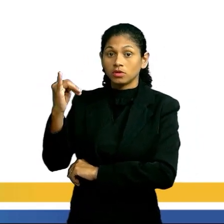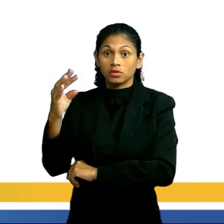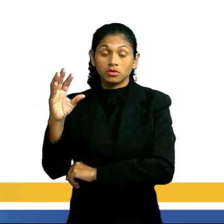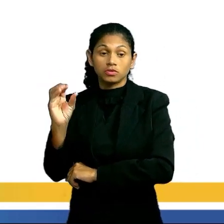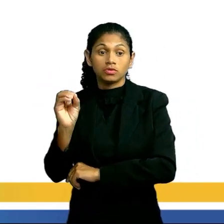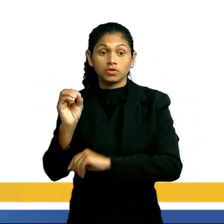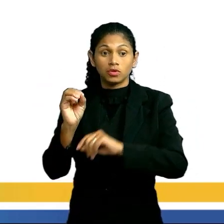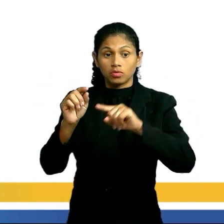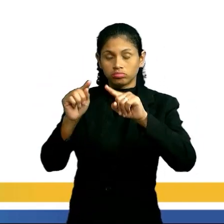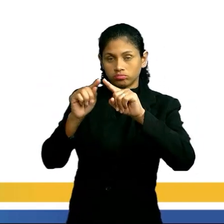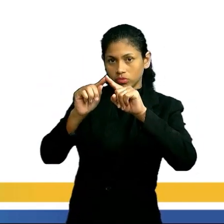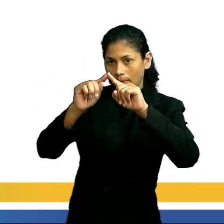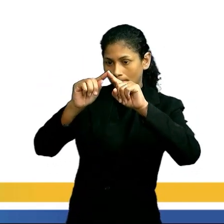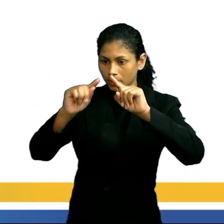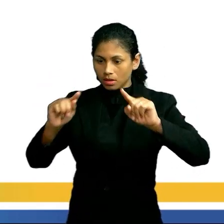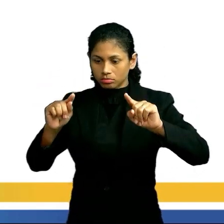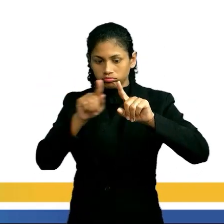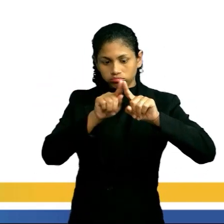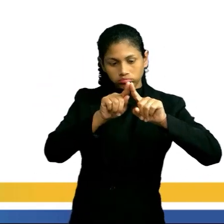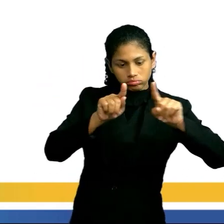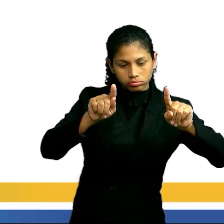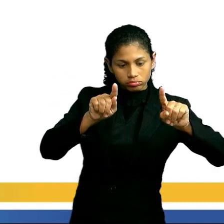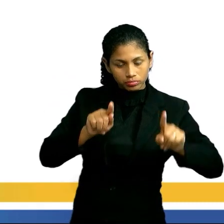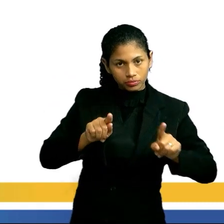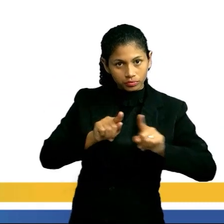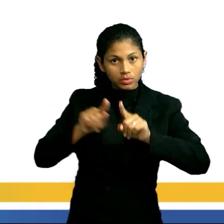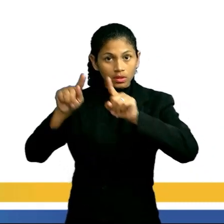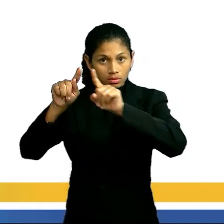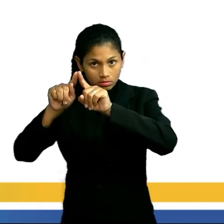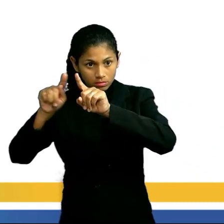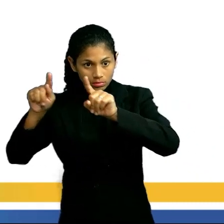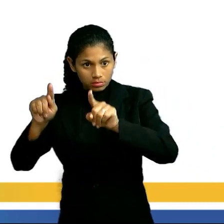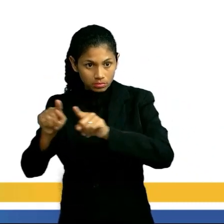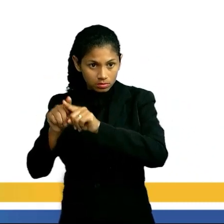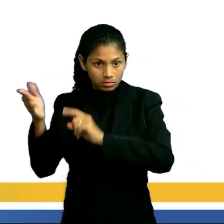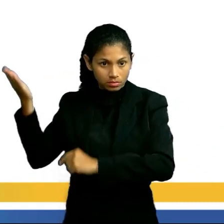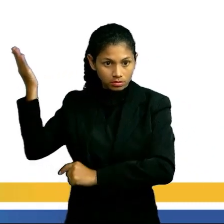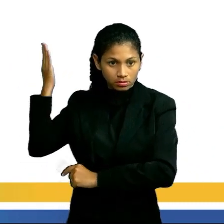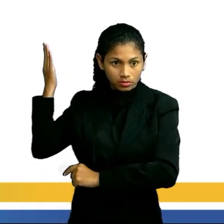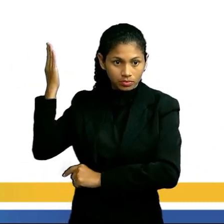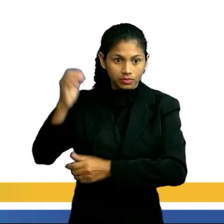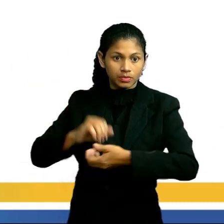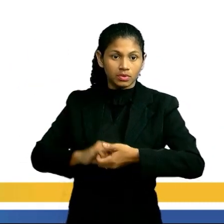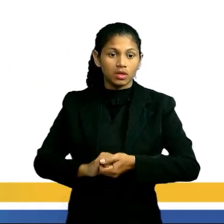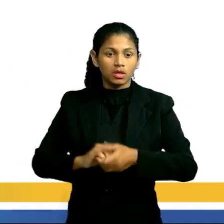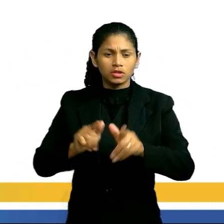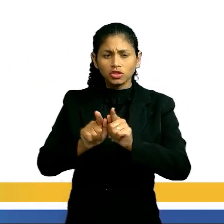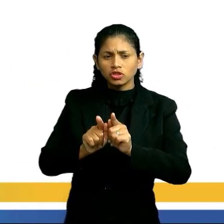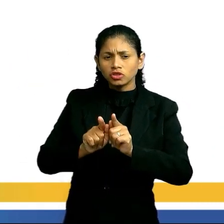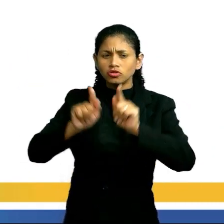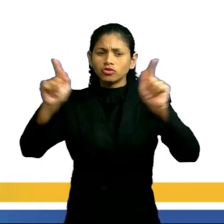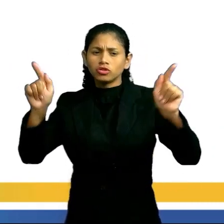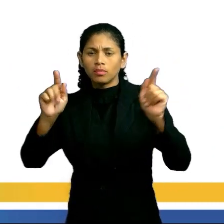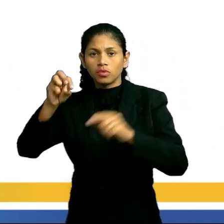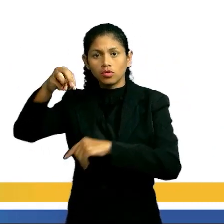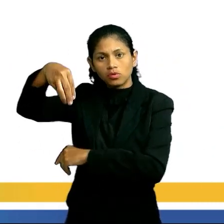gêmeos monozigóticos. Reparem que a origem deles é uma só, lá no traço horizontal de